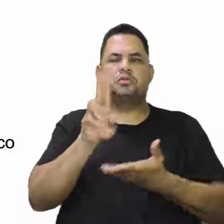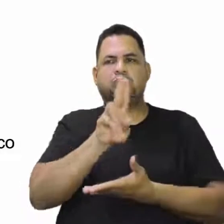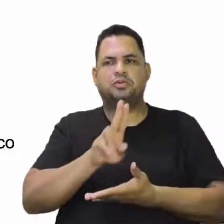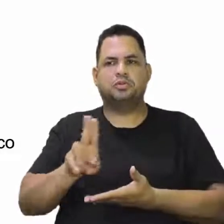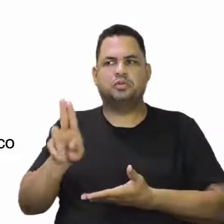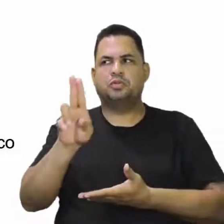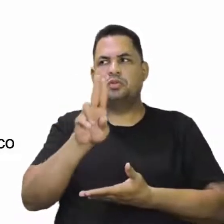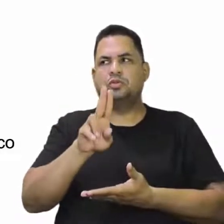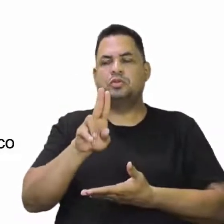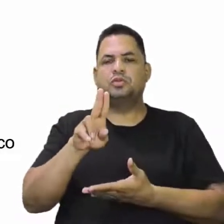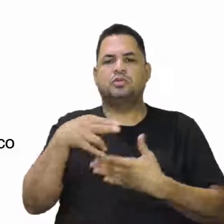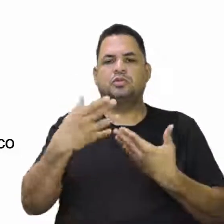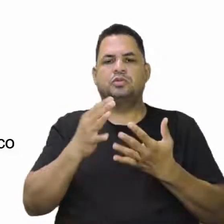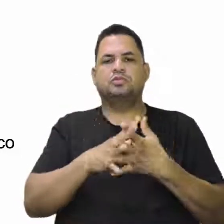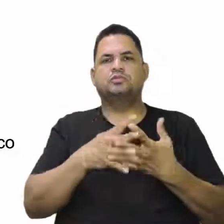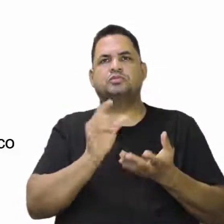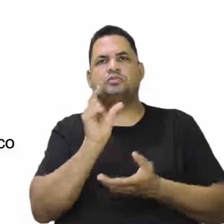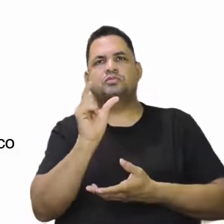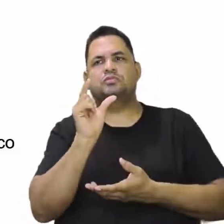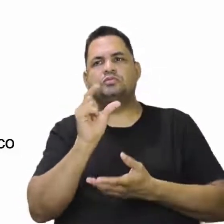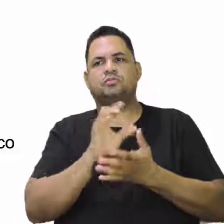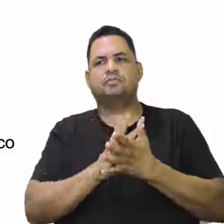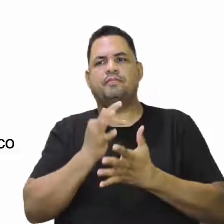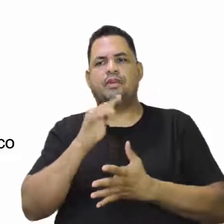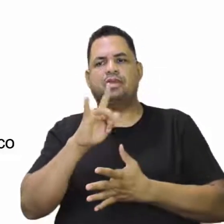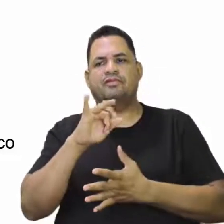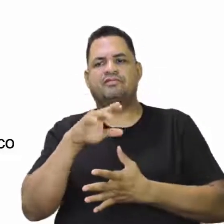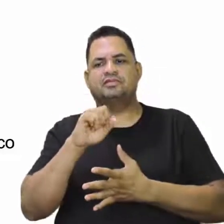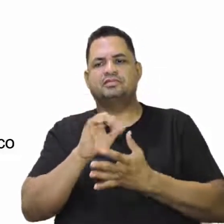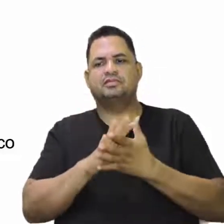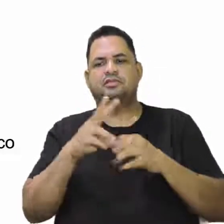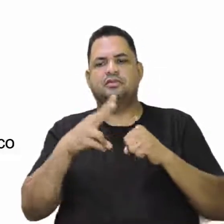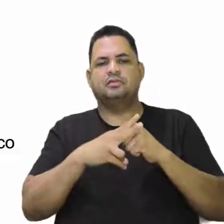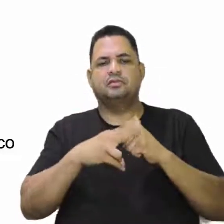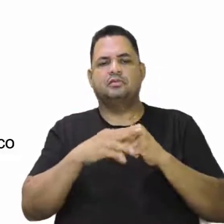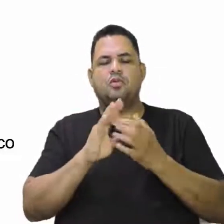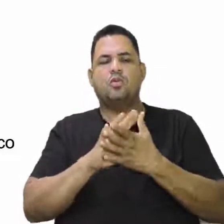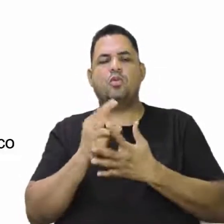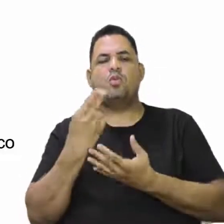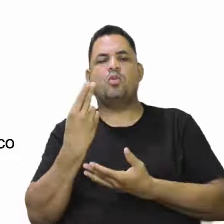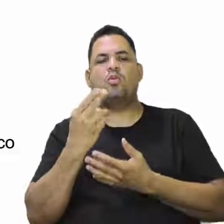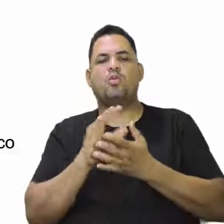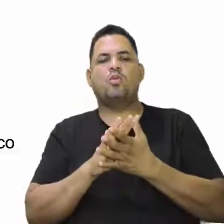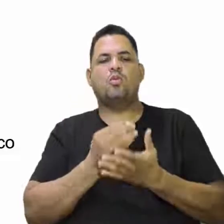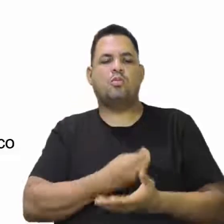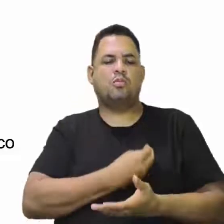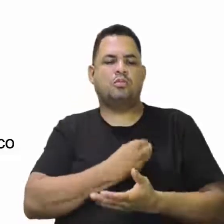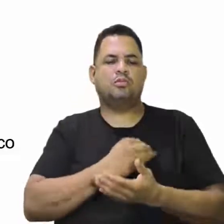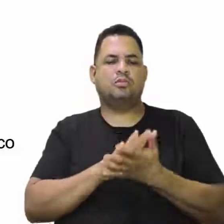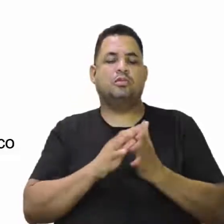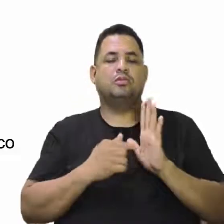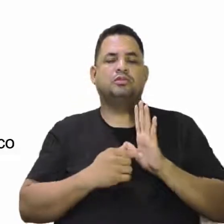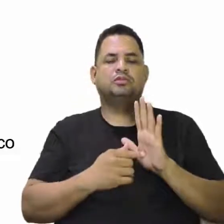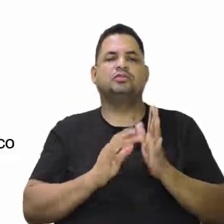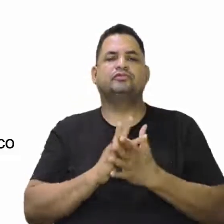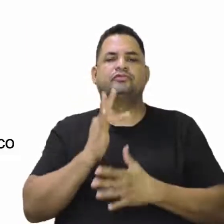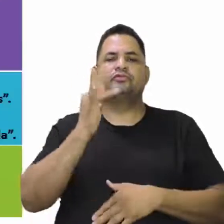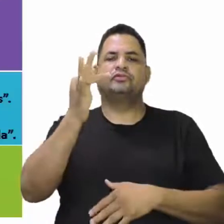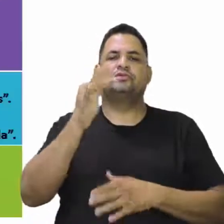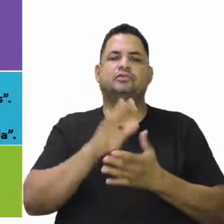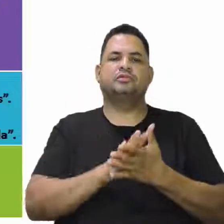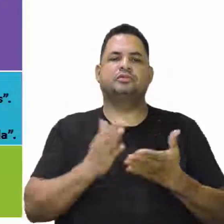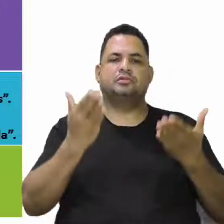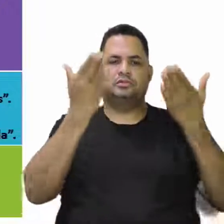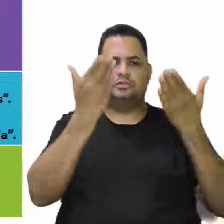utilizar uma expressão com perífrase verbal ou com o presente indicando futuro. Isso mesmo. Mas vamos dar